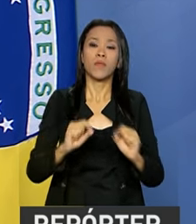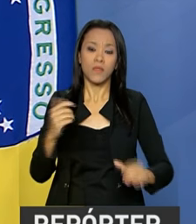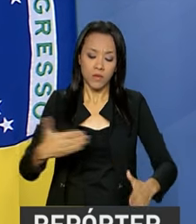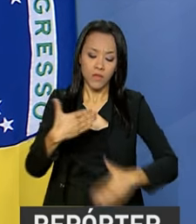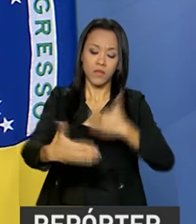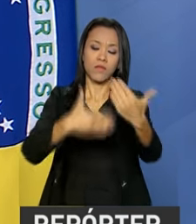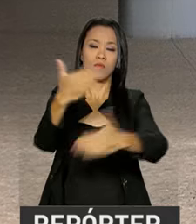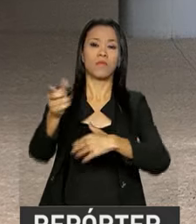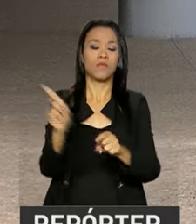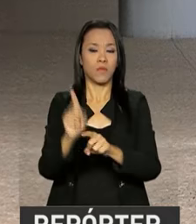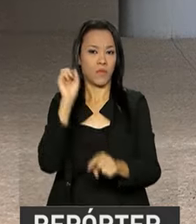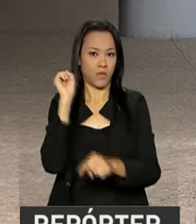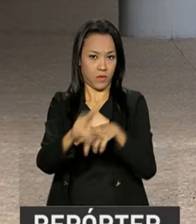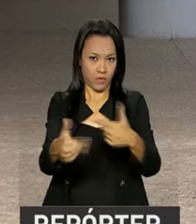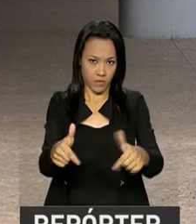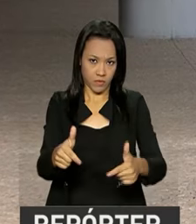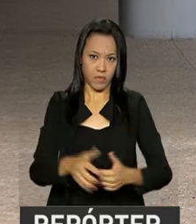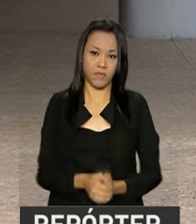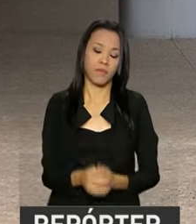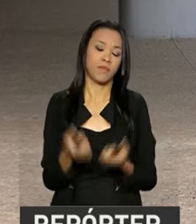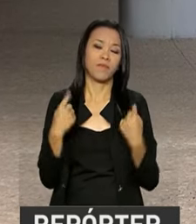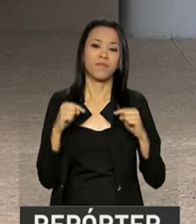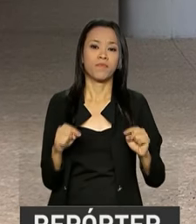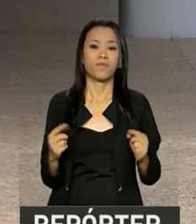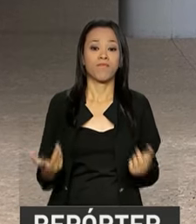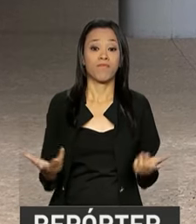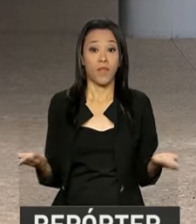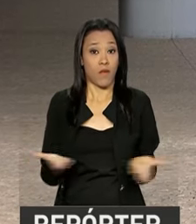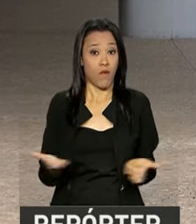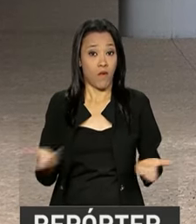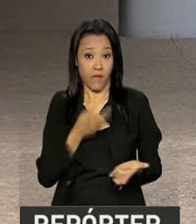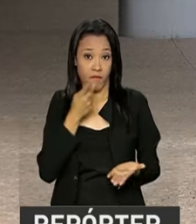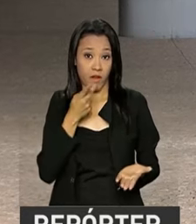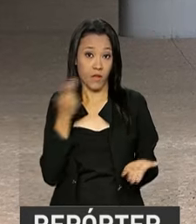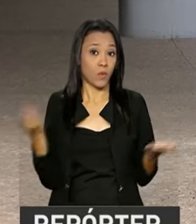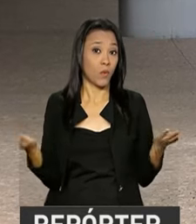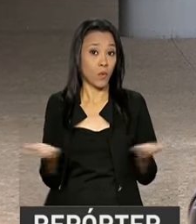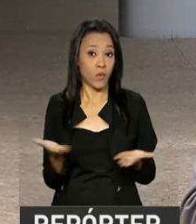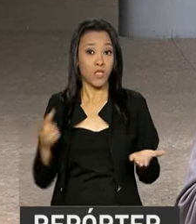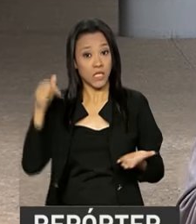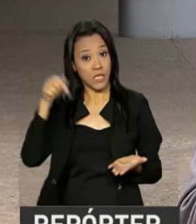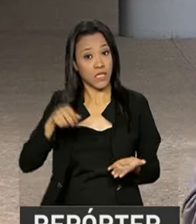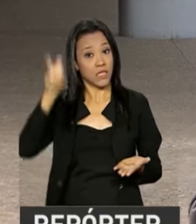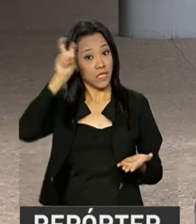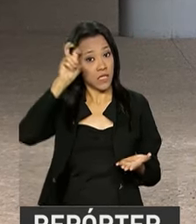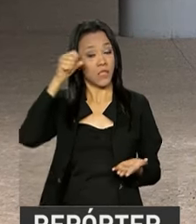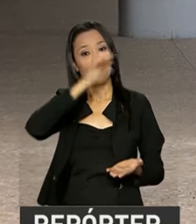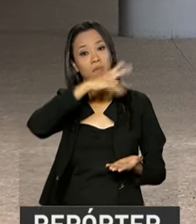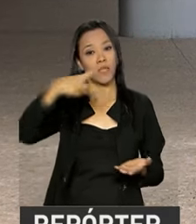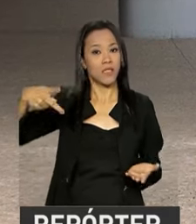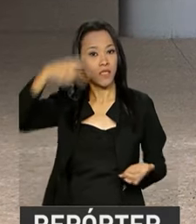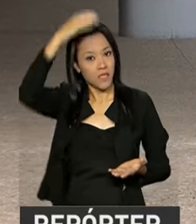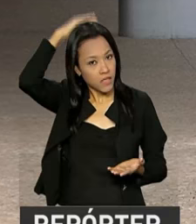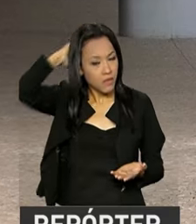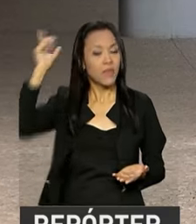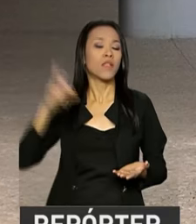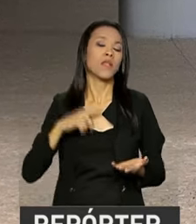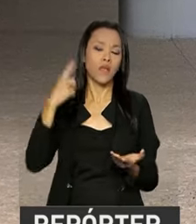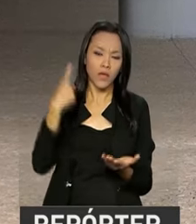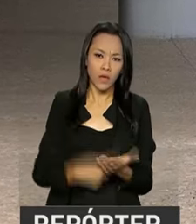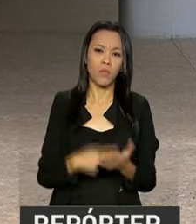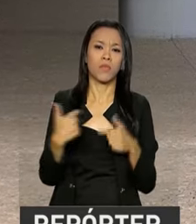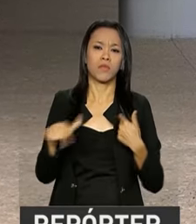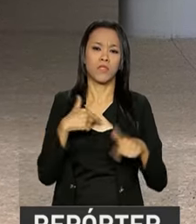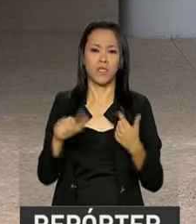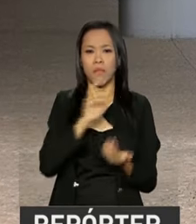e do emprego bom falando agora do dia de hoje nessa quinta-feira o presidente Michel Temer cumpre a agenda aqui em Brasília